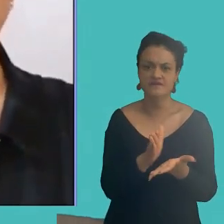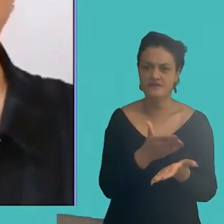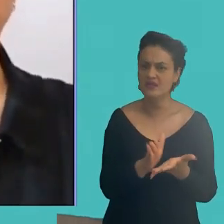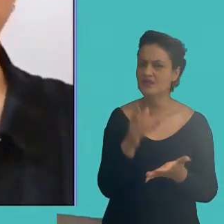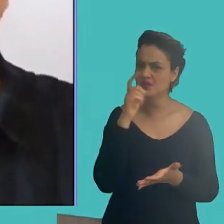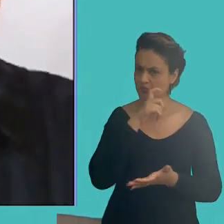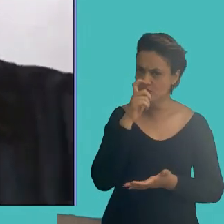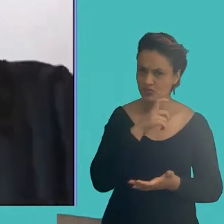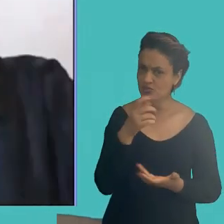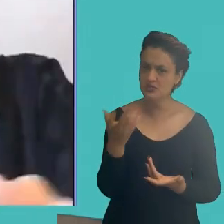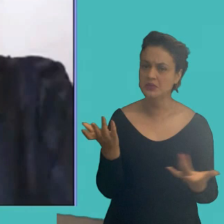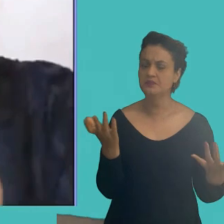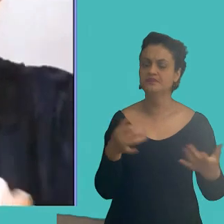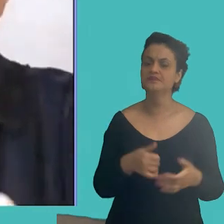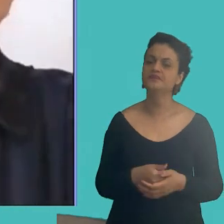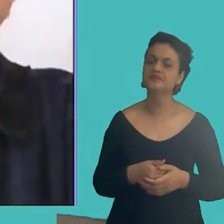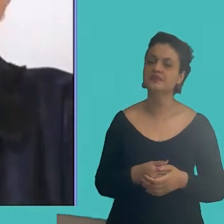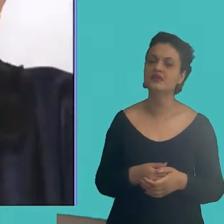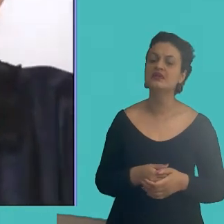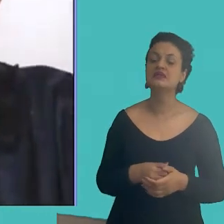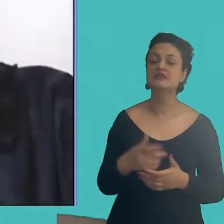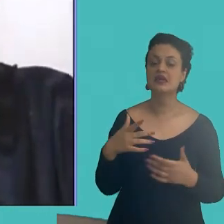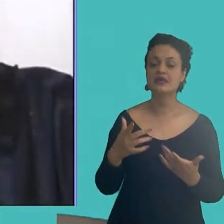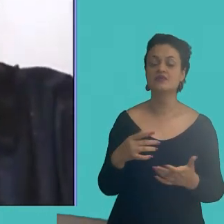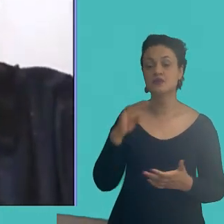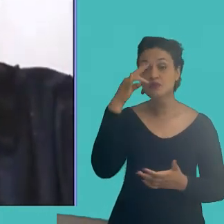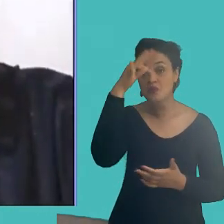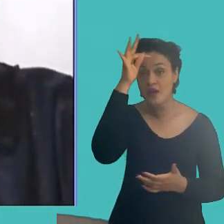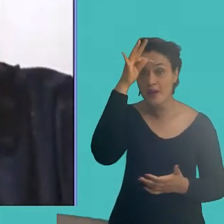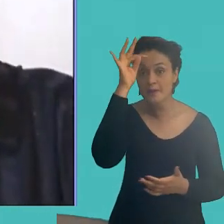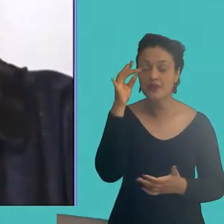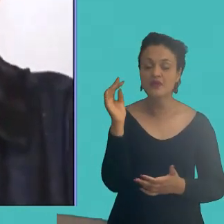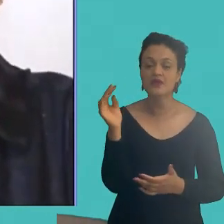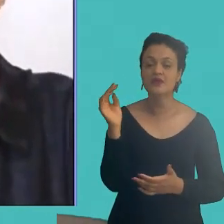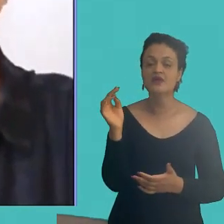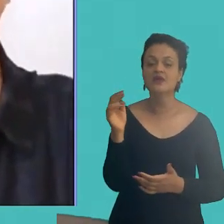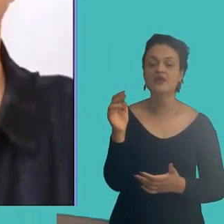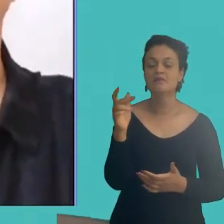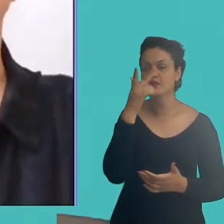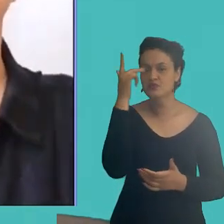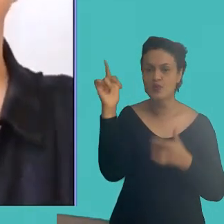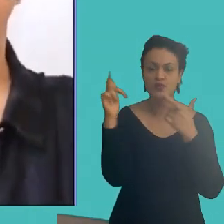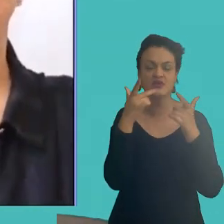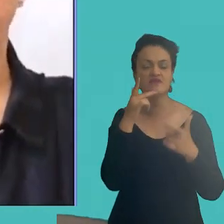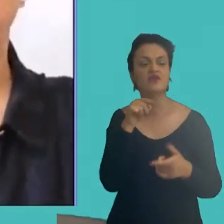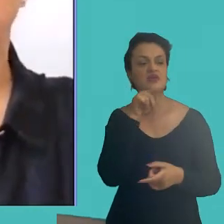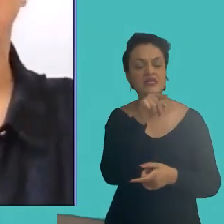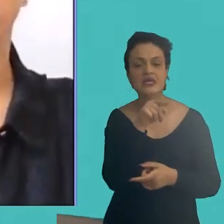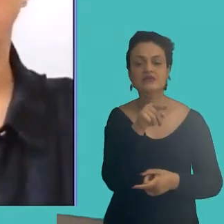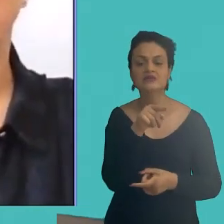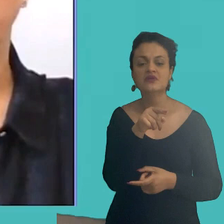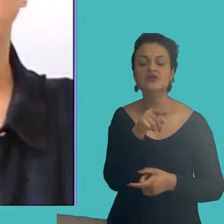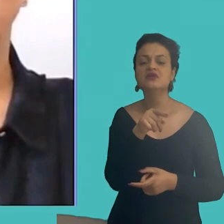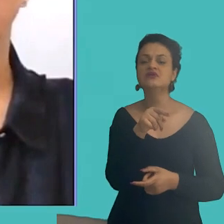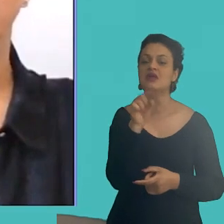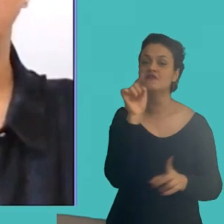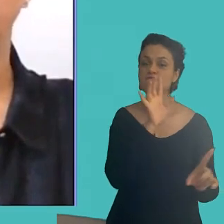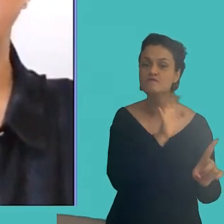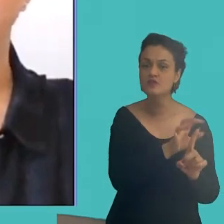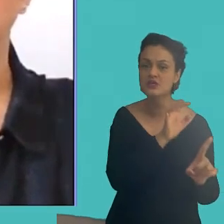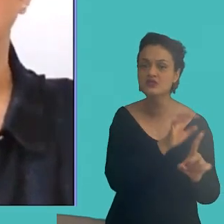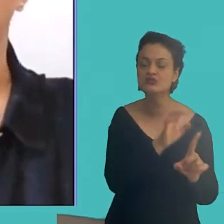enfim. O ex-presidente Trump chegou a ser identificado por pesquisadores como o principal influenciador da